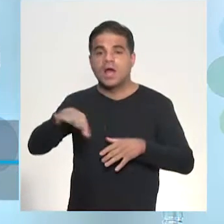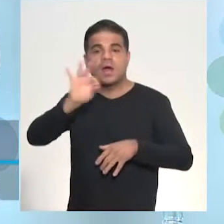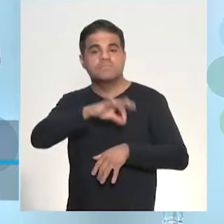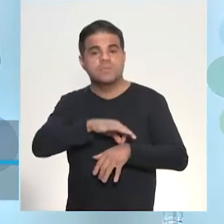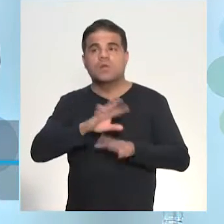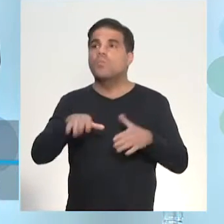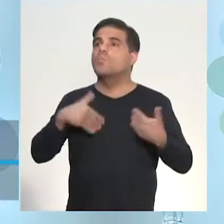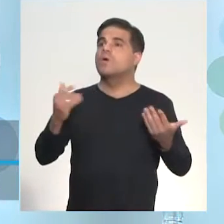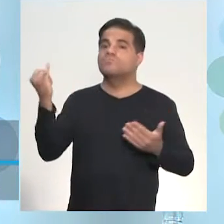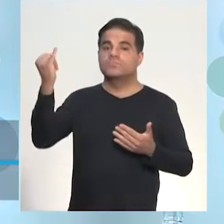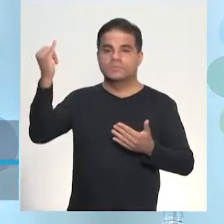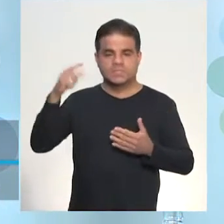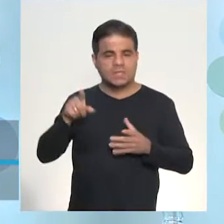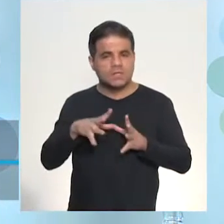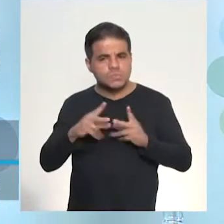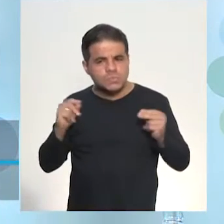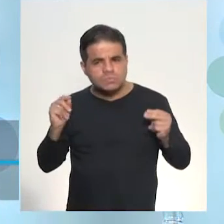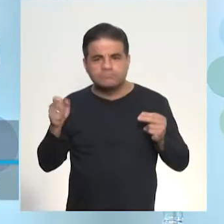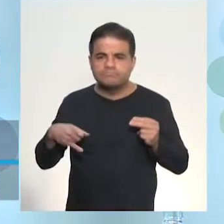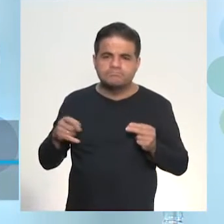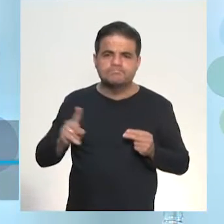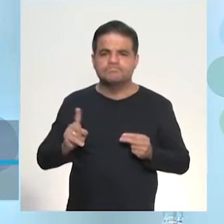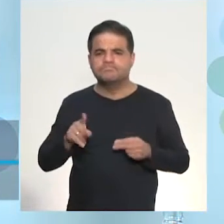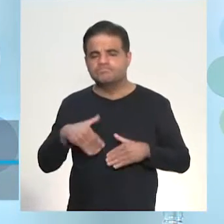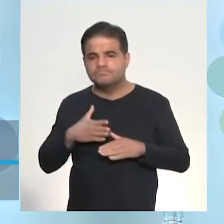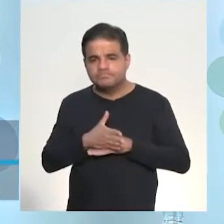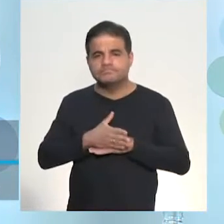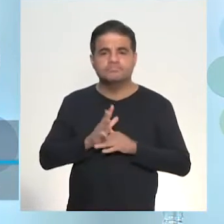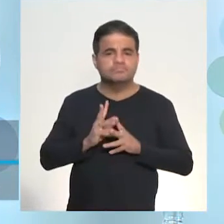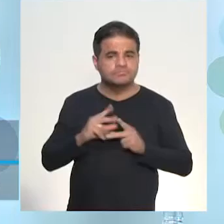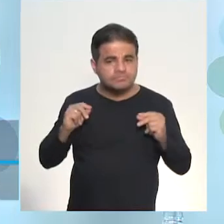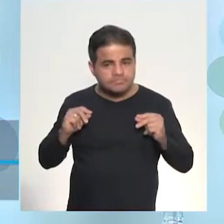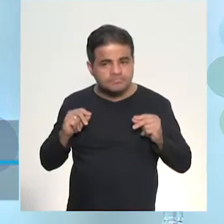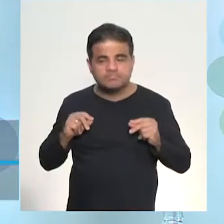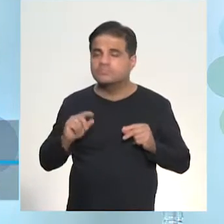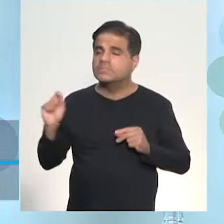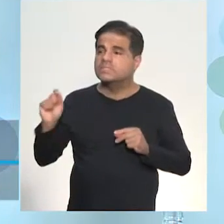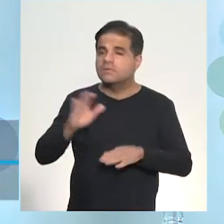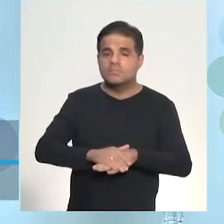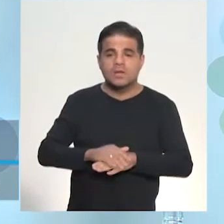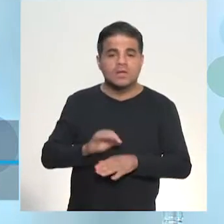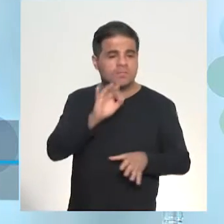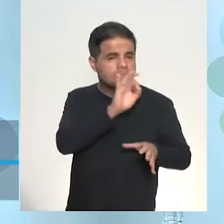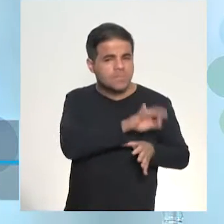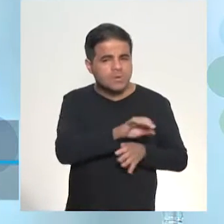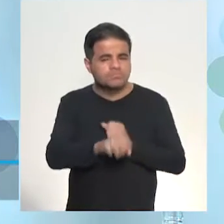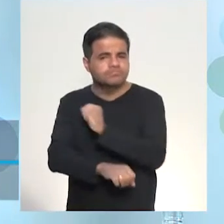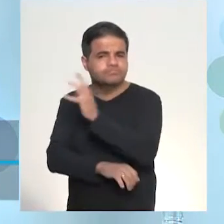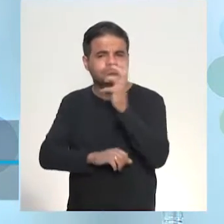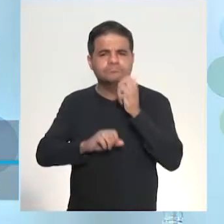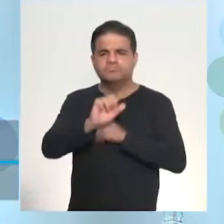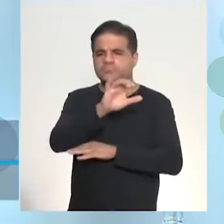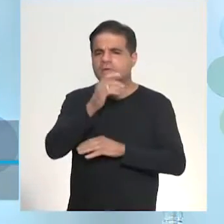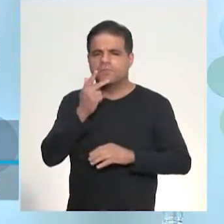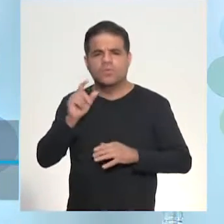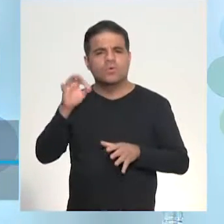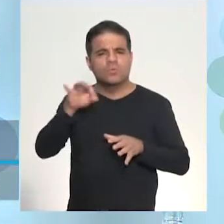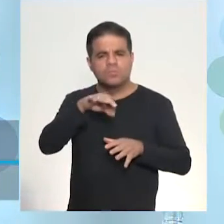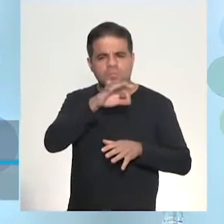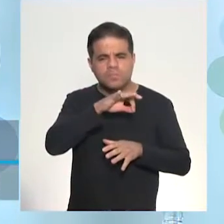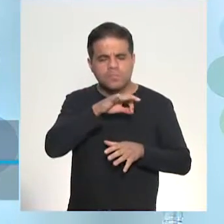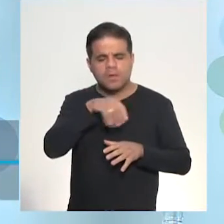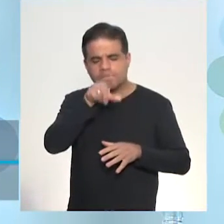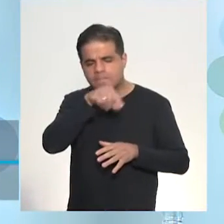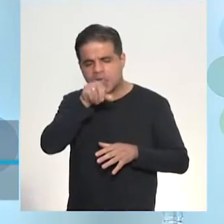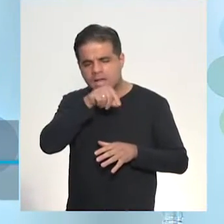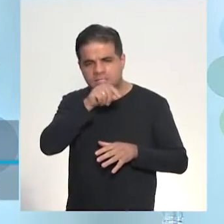abelhas estarem sumindo ou entrarem em extinção. E quem plantou as florestas? Aí vocês responderam para a gente os pássaros, os morcegos. Então, antes do